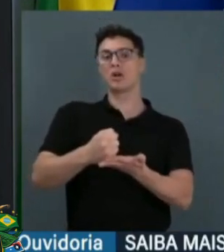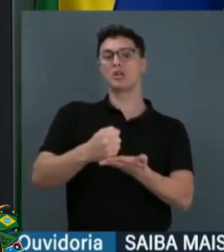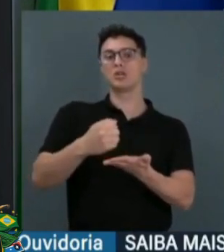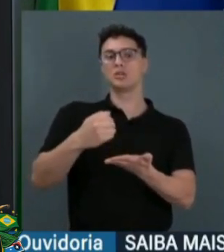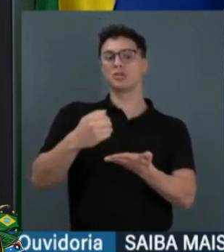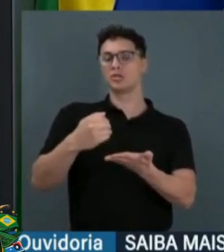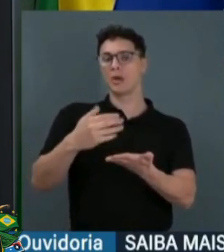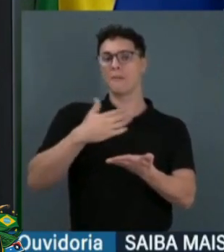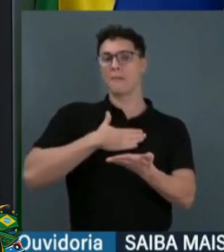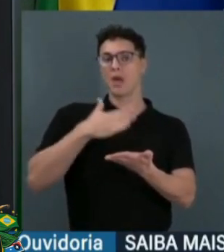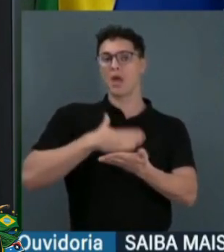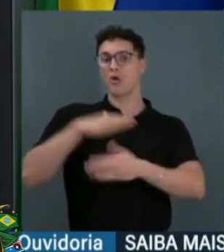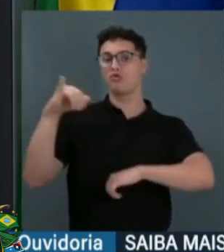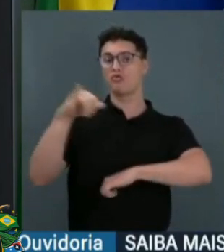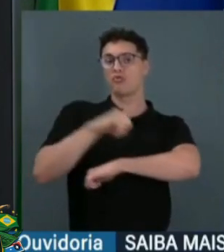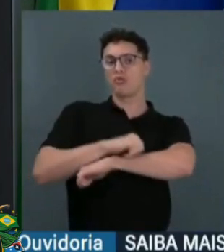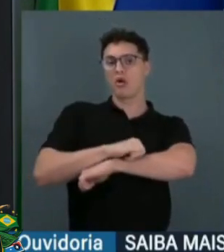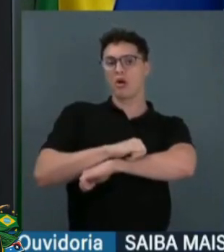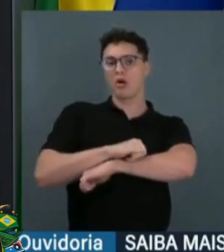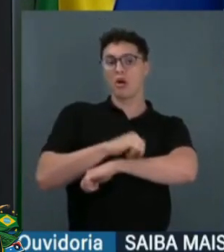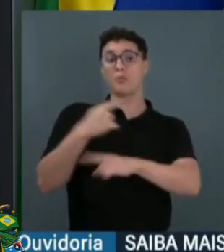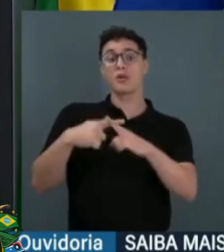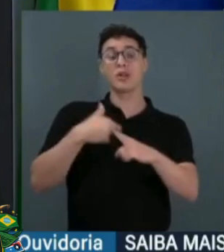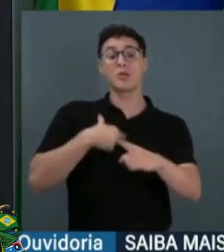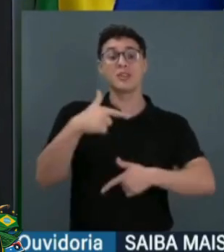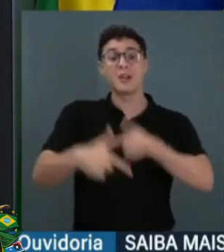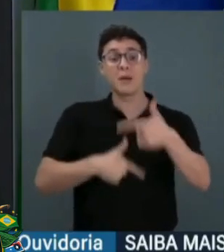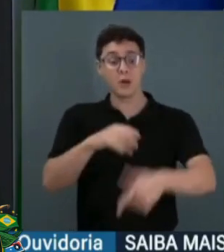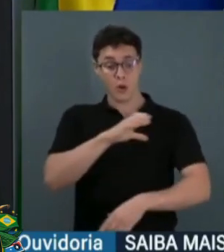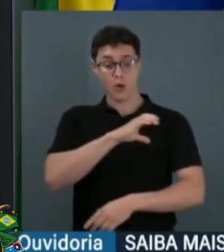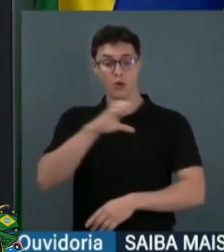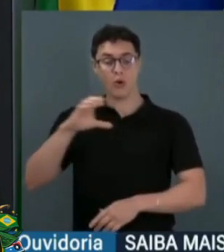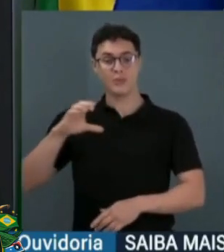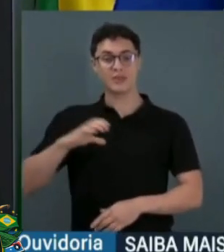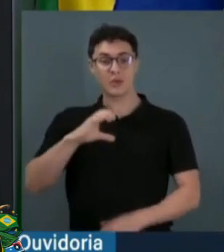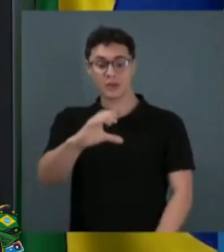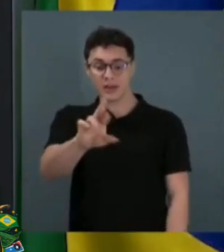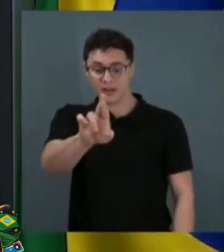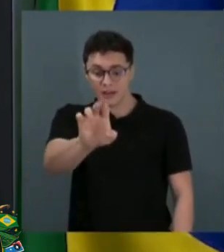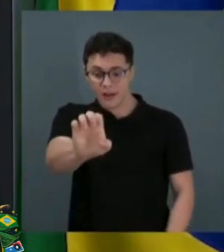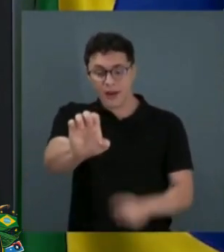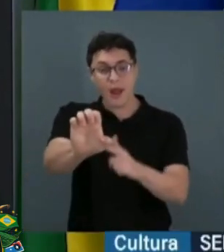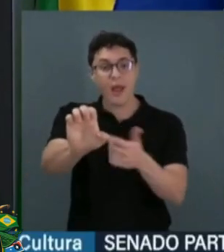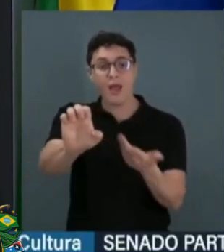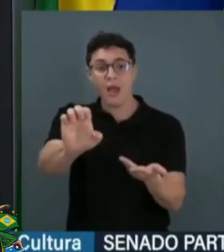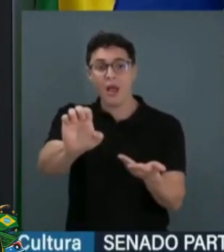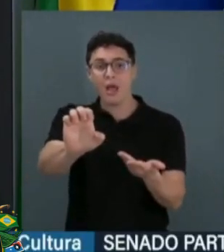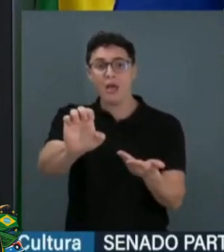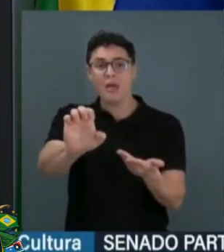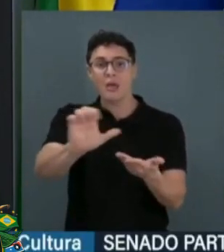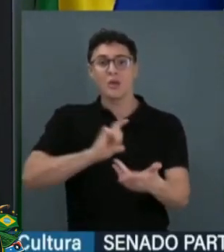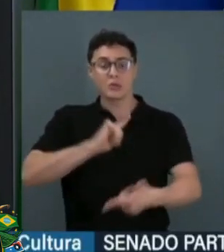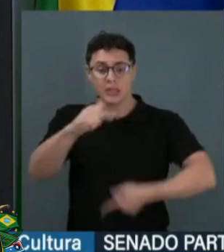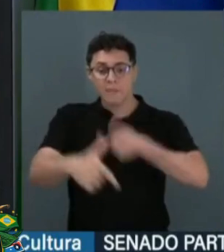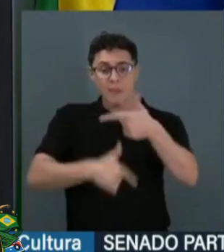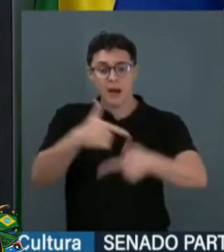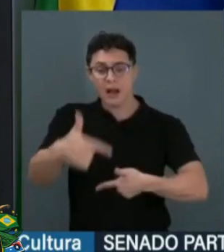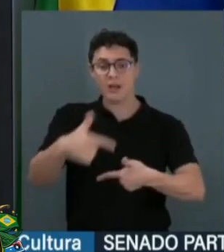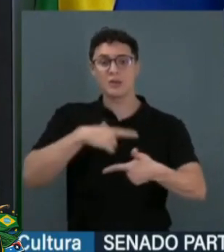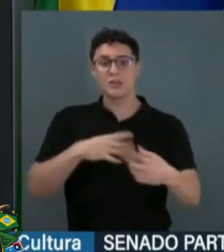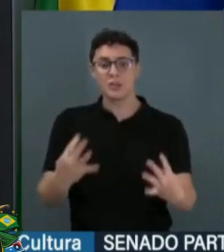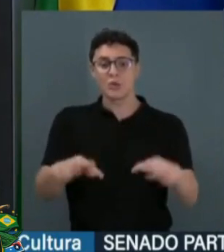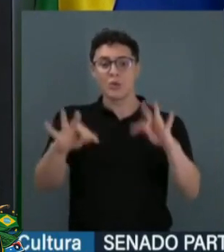na Comissão de Relações Exteriores e Defesa Nacional. Além de gerar recursos para o Brasil, eu trabalho com tecnologia